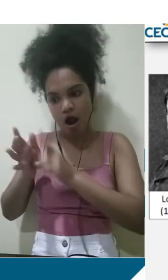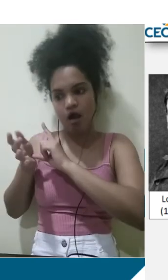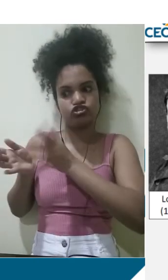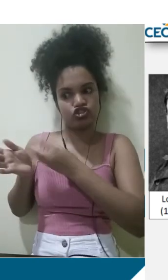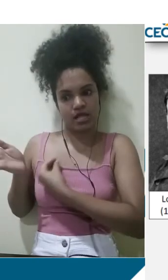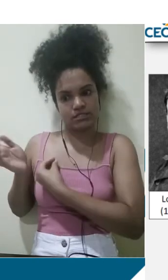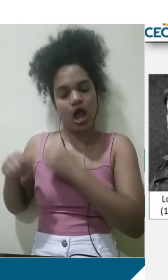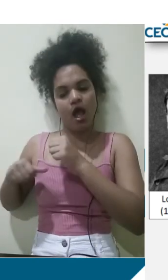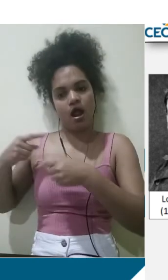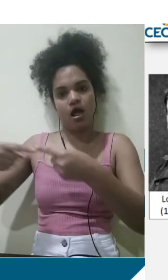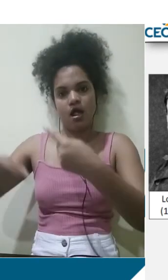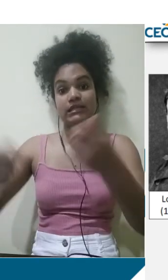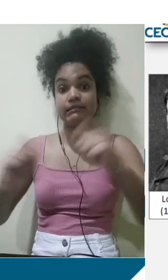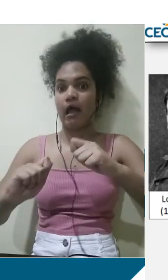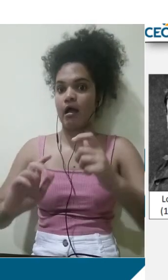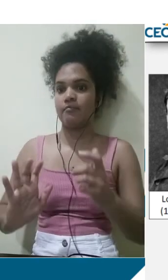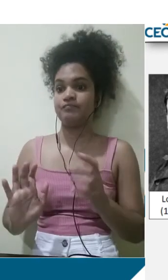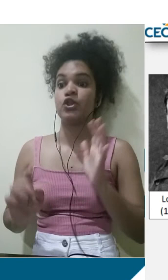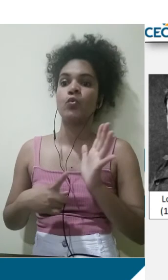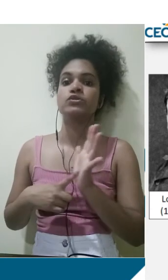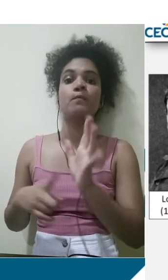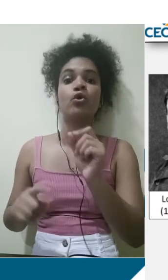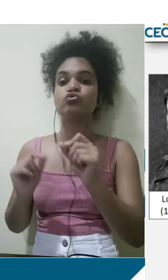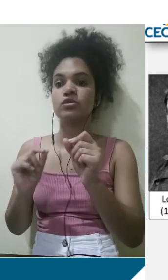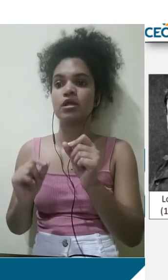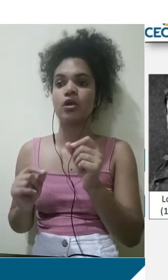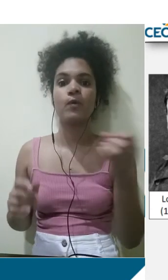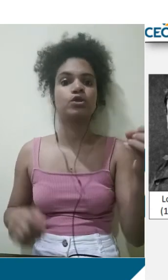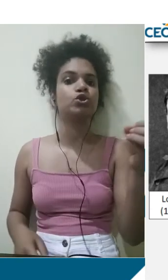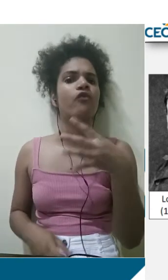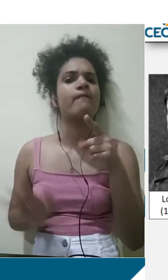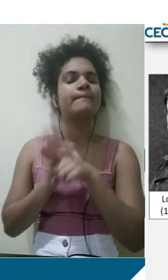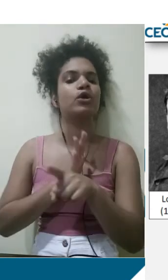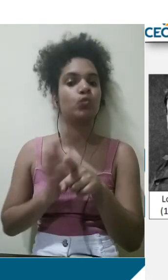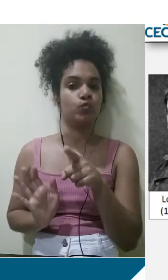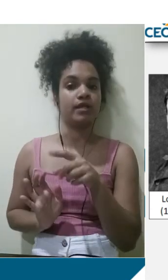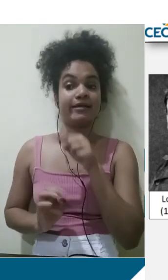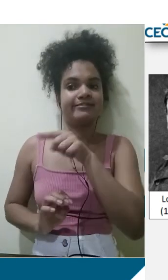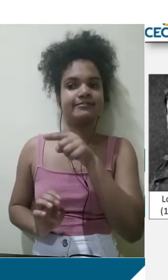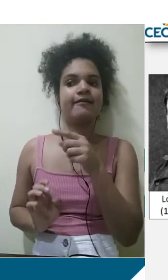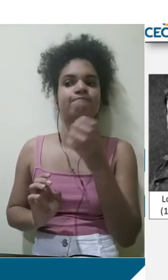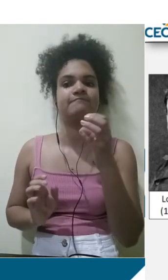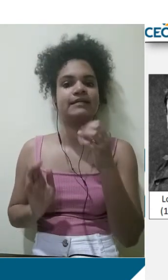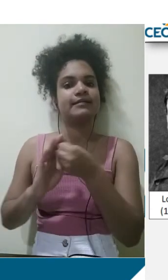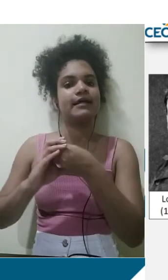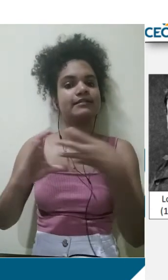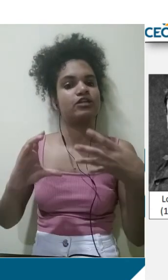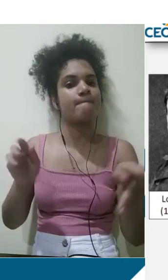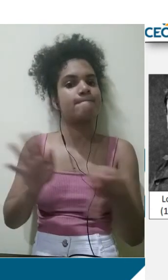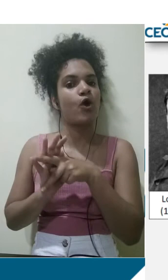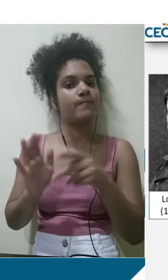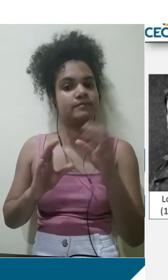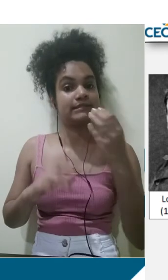já existem. E essa conclusão nos leva a uma nova pergunta, e essa inclusive é uma característica da